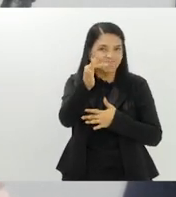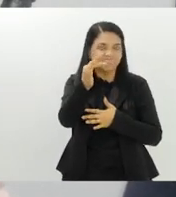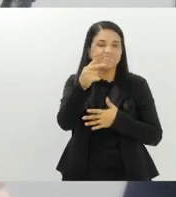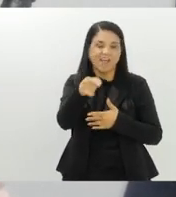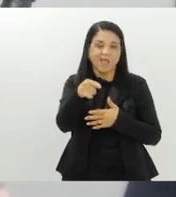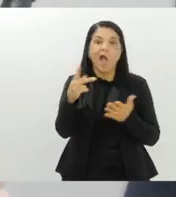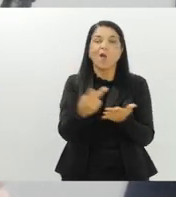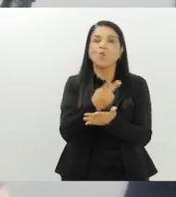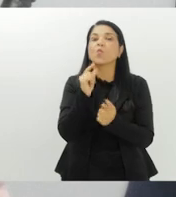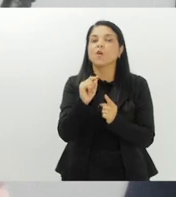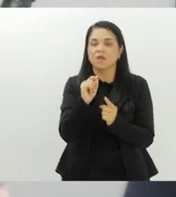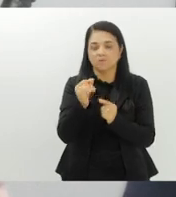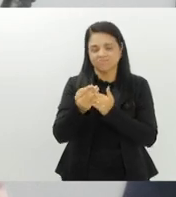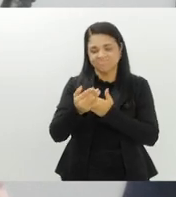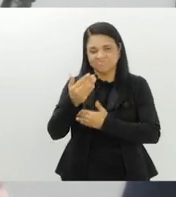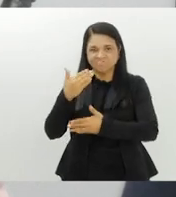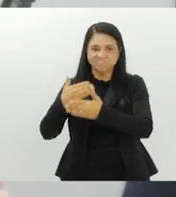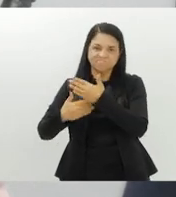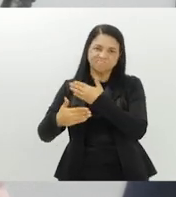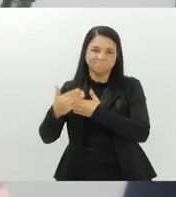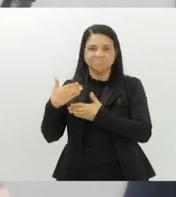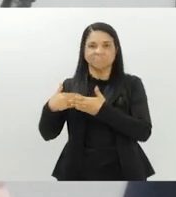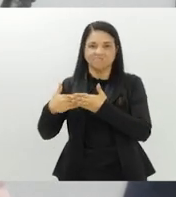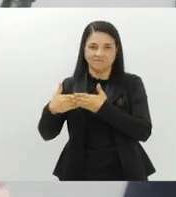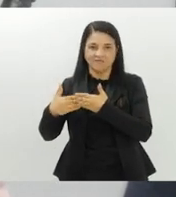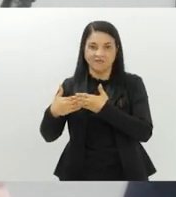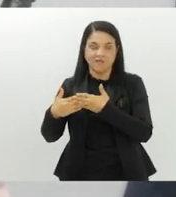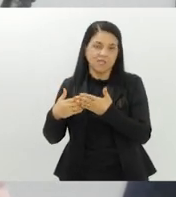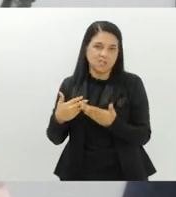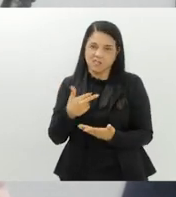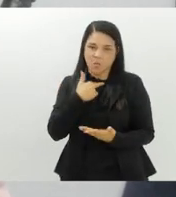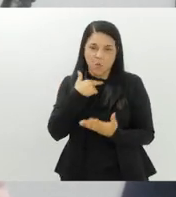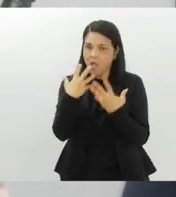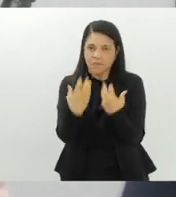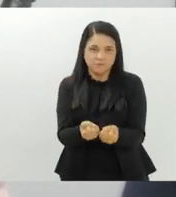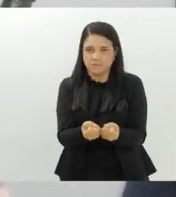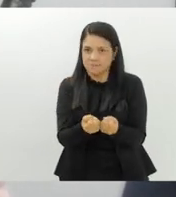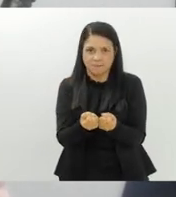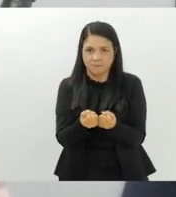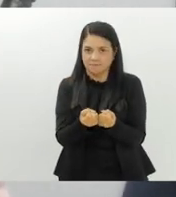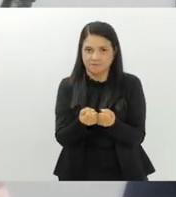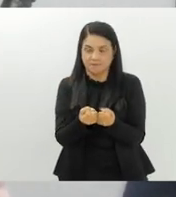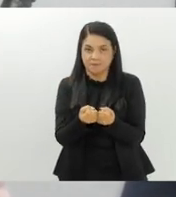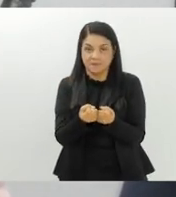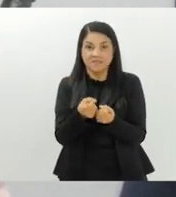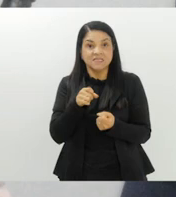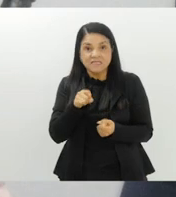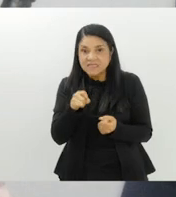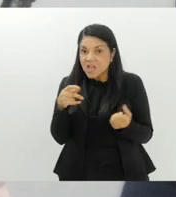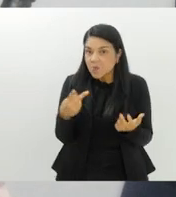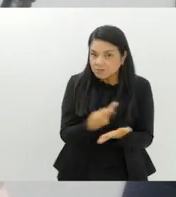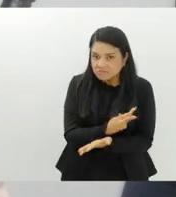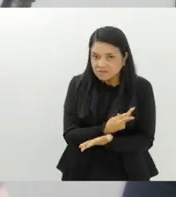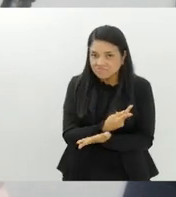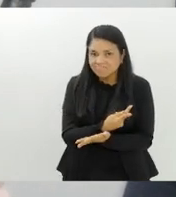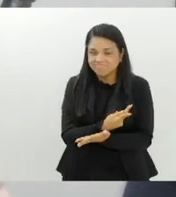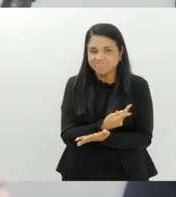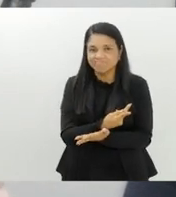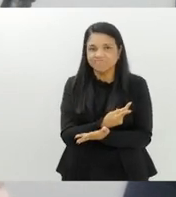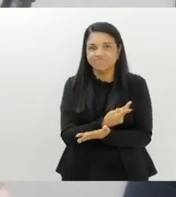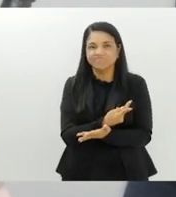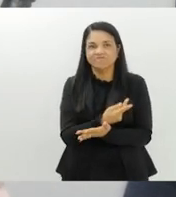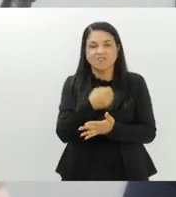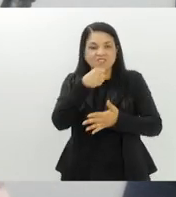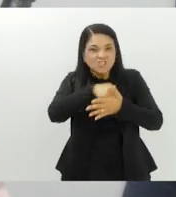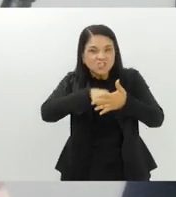sim. E a gente não pode deixar isso acontecer. Porque a hora que isso acontecer, são muitos